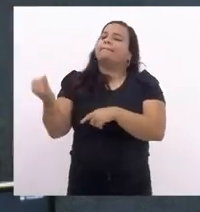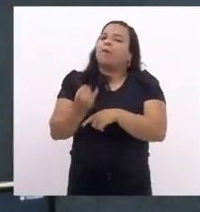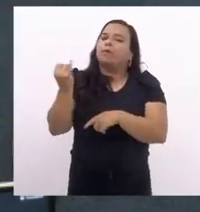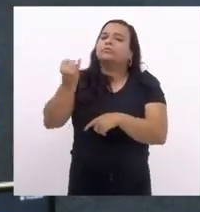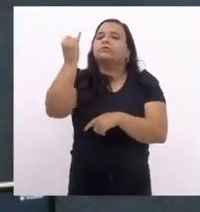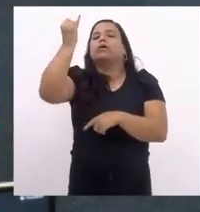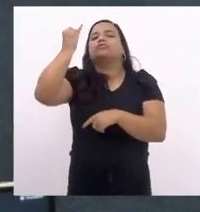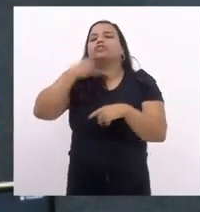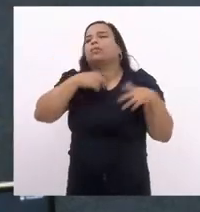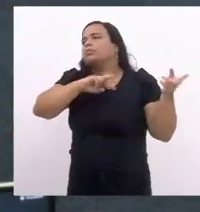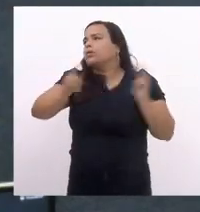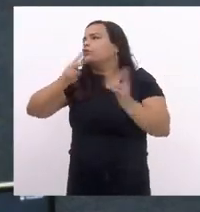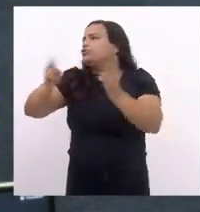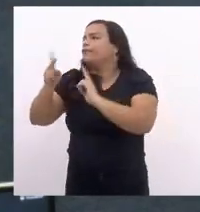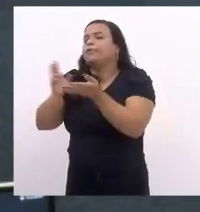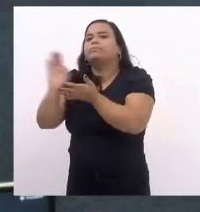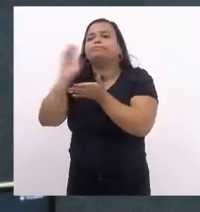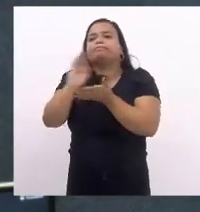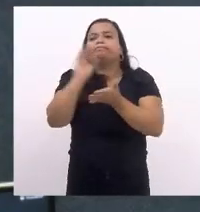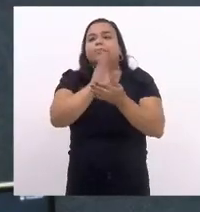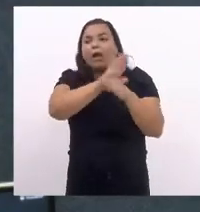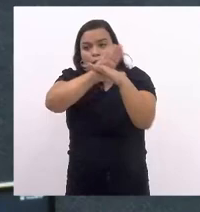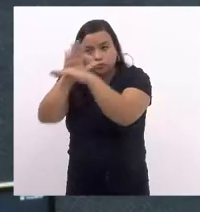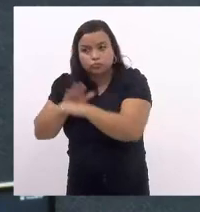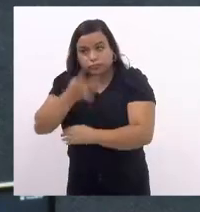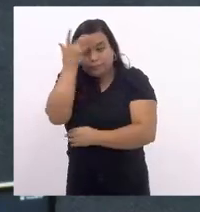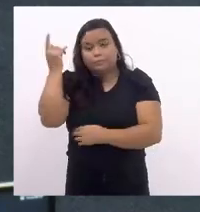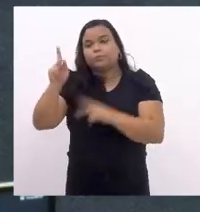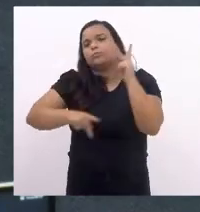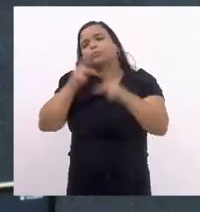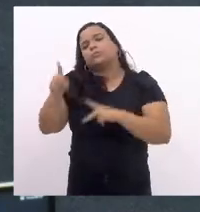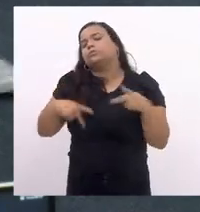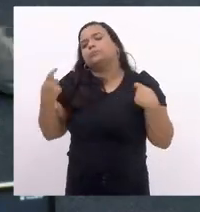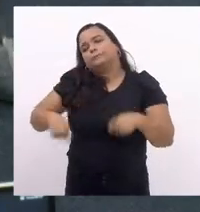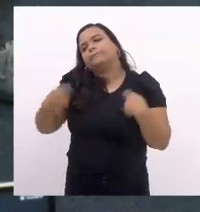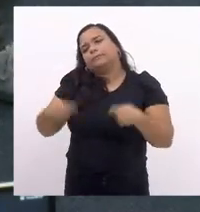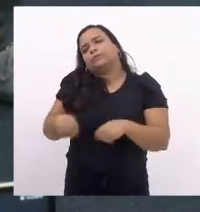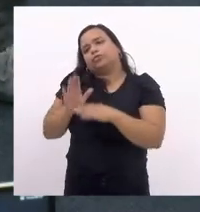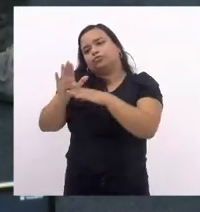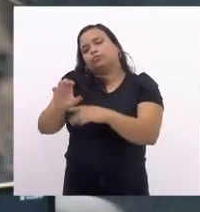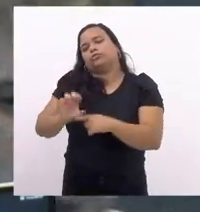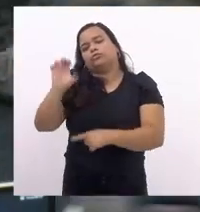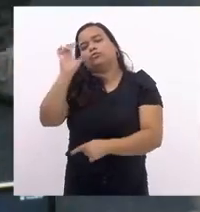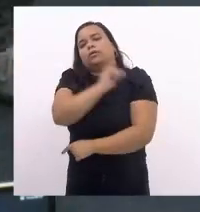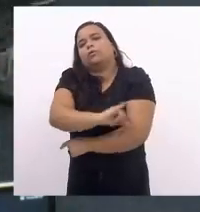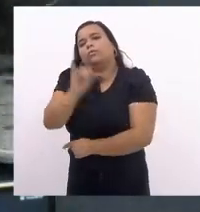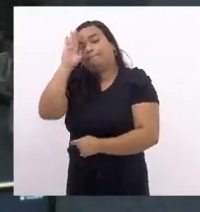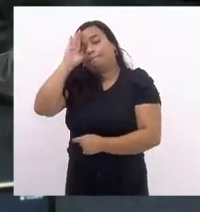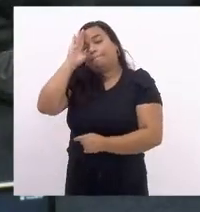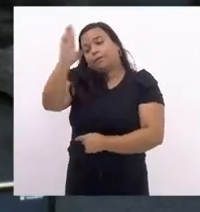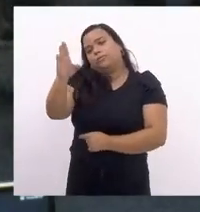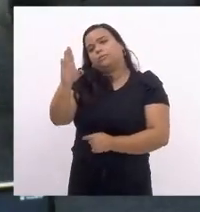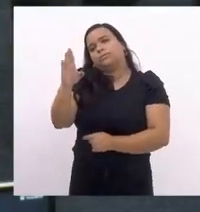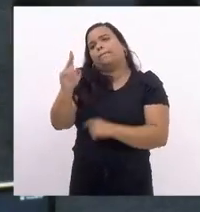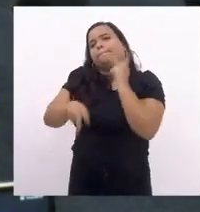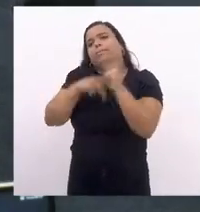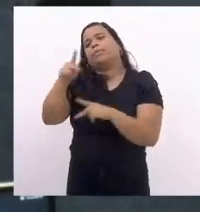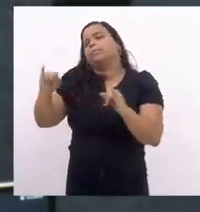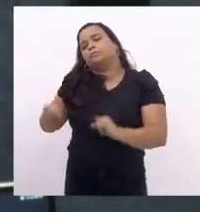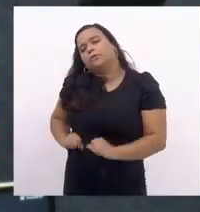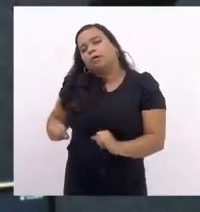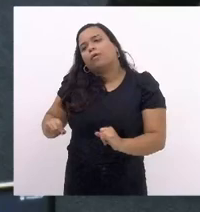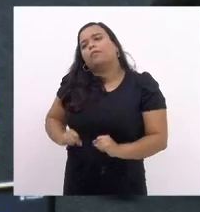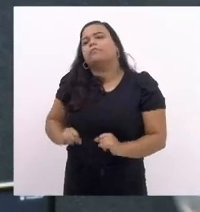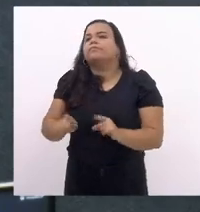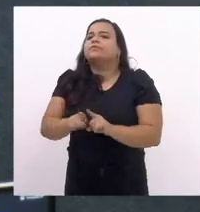as demandas reais, diretas, essenciais da população do Estado do Rio de Janeiro, sobretudo da população que sofre, da